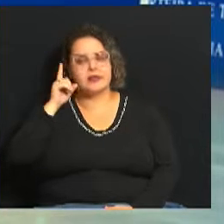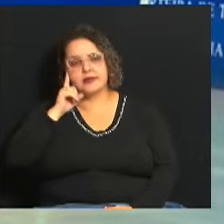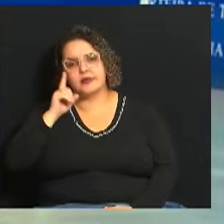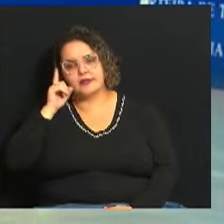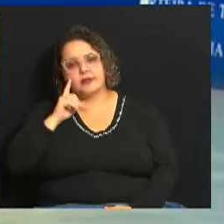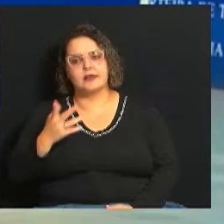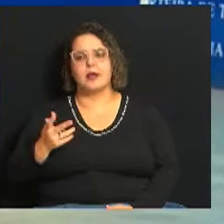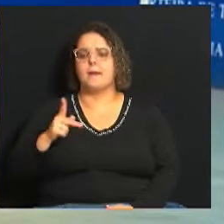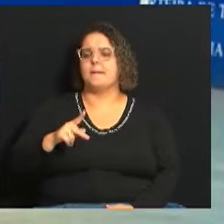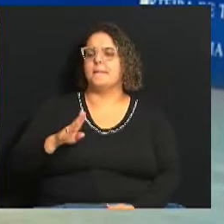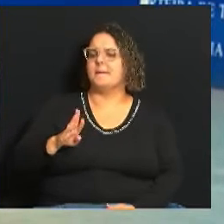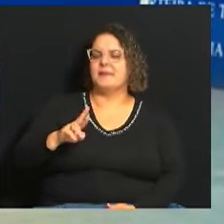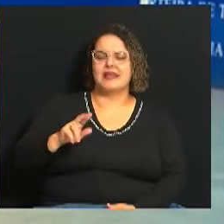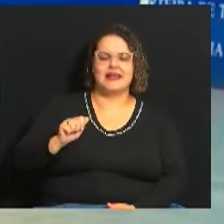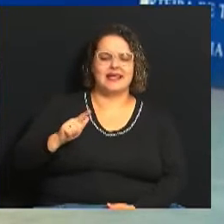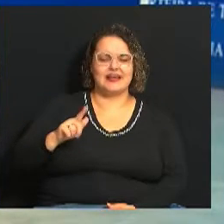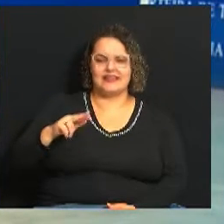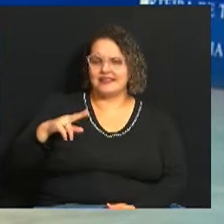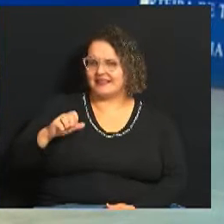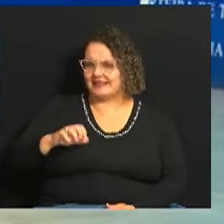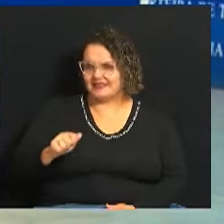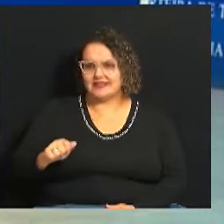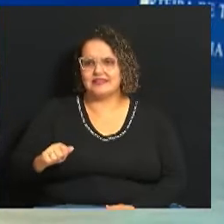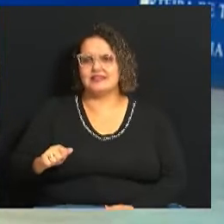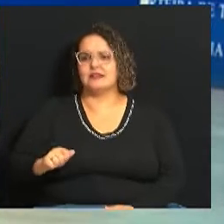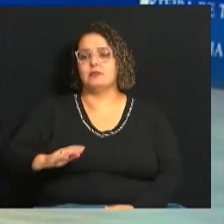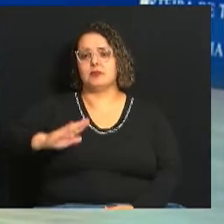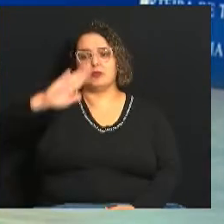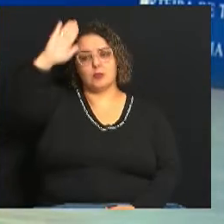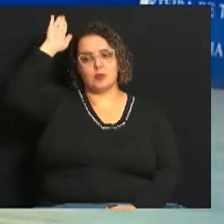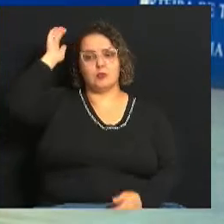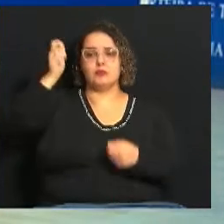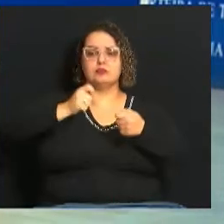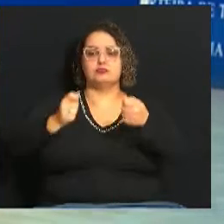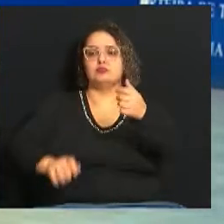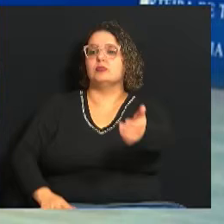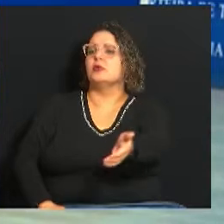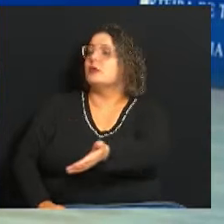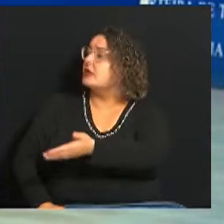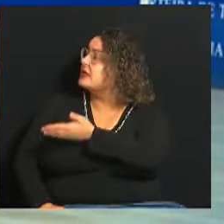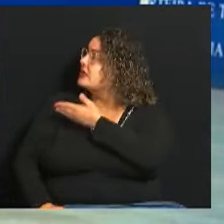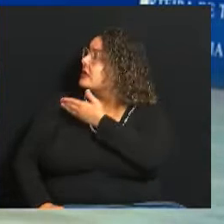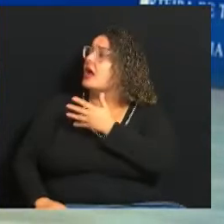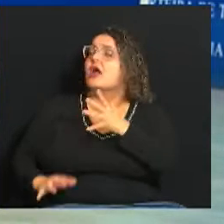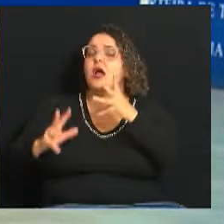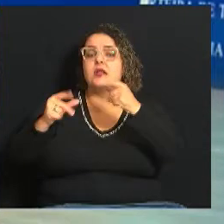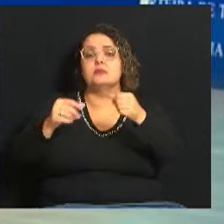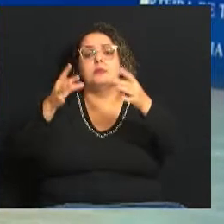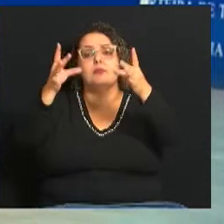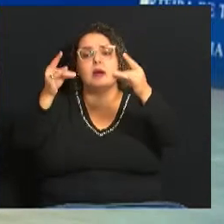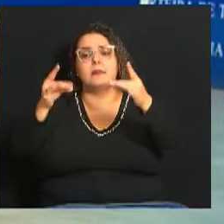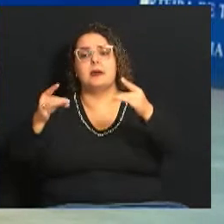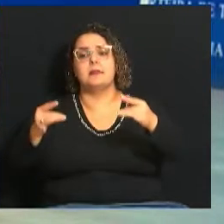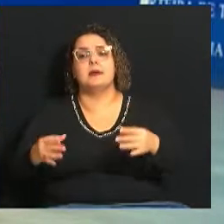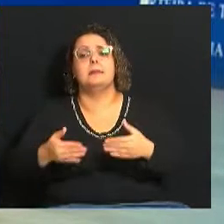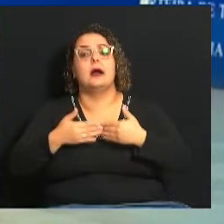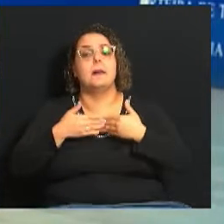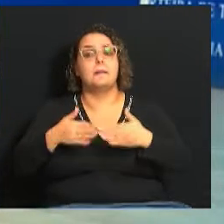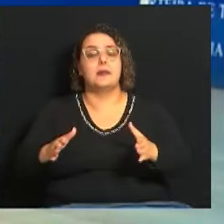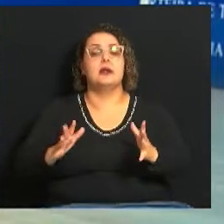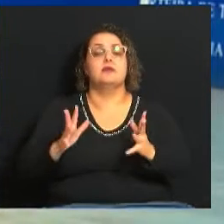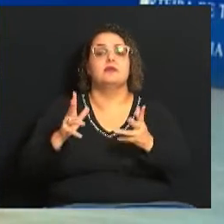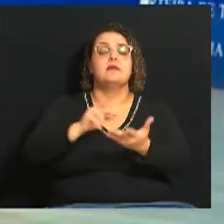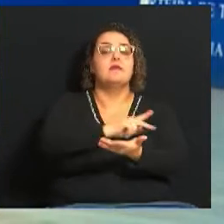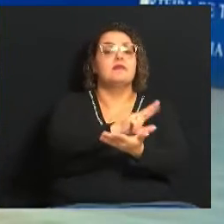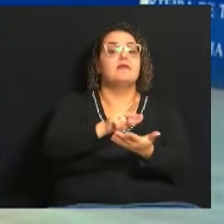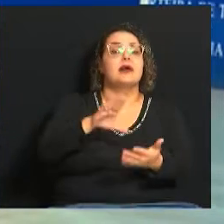Bragança Paulista e Ribeirão Preto para bombeiro condutor, controlador de acesso, porteiro, vigilante, vigilante